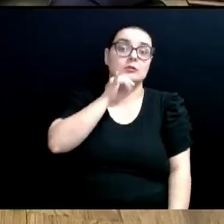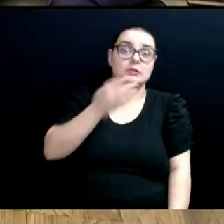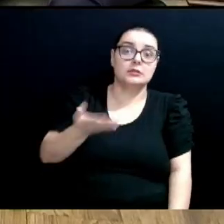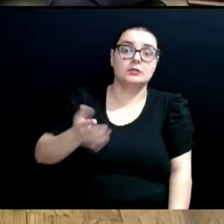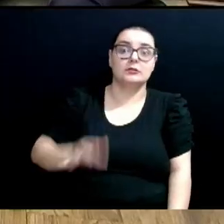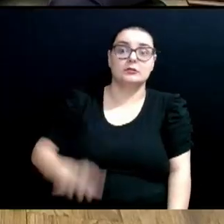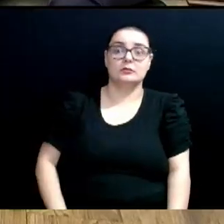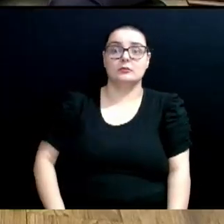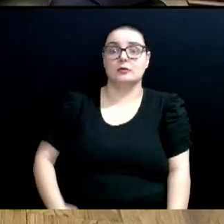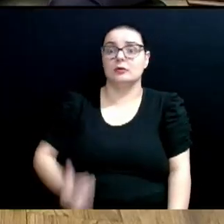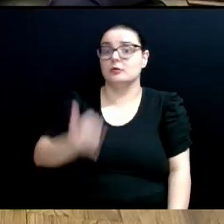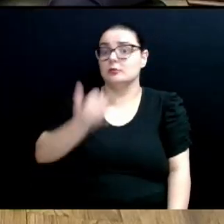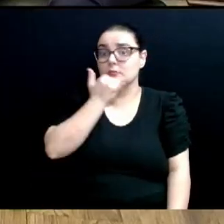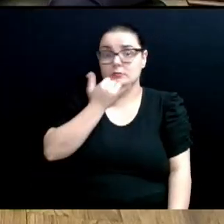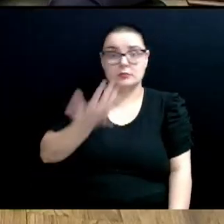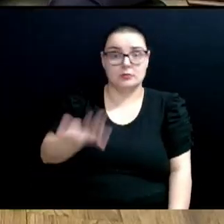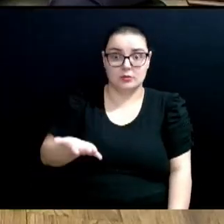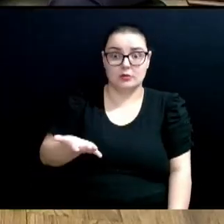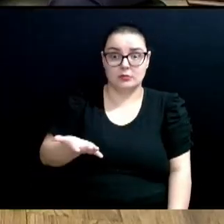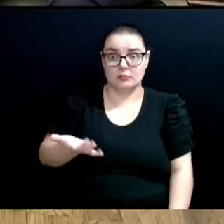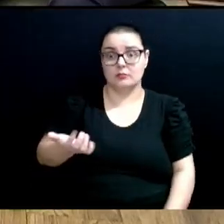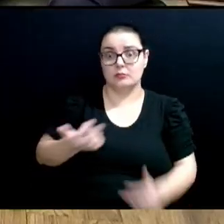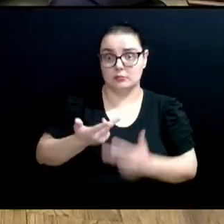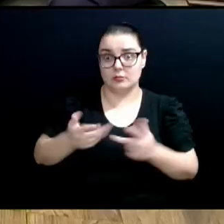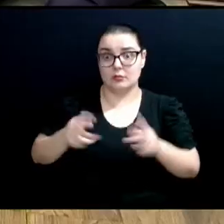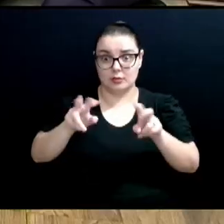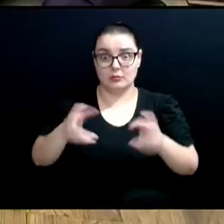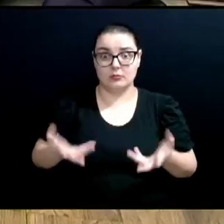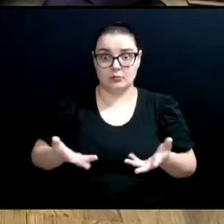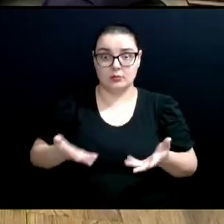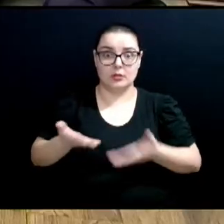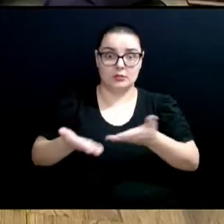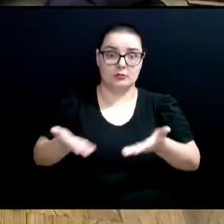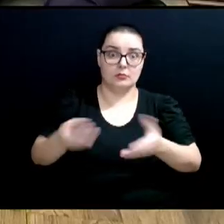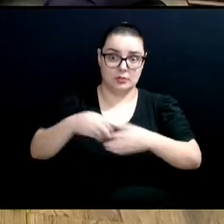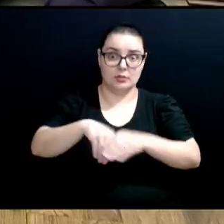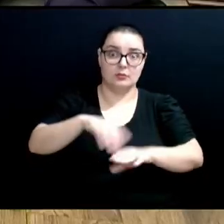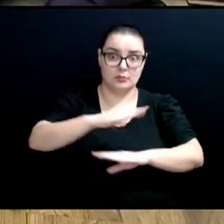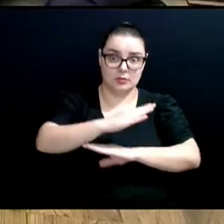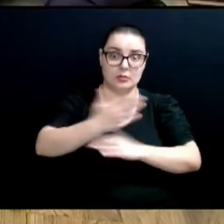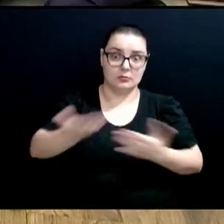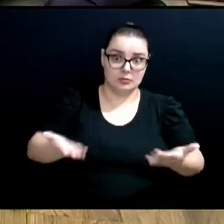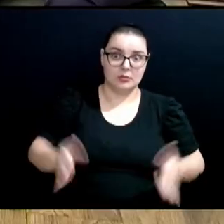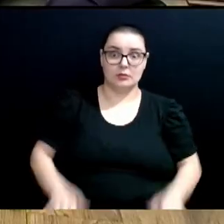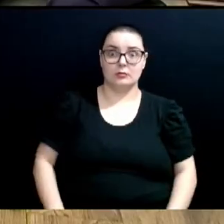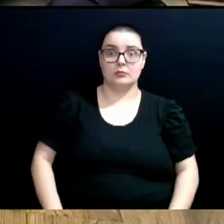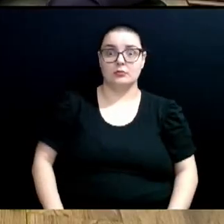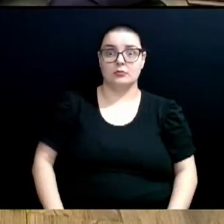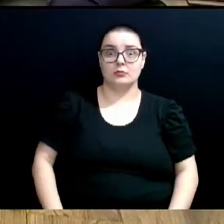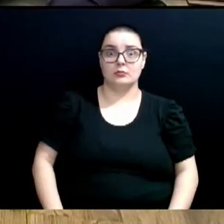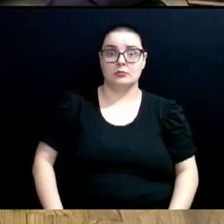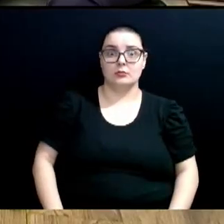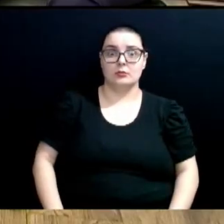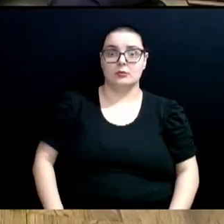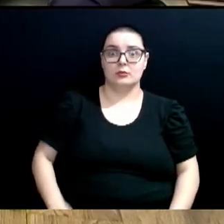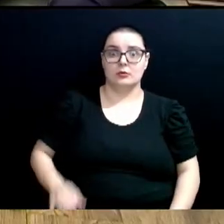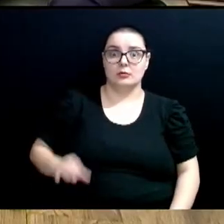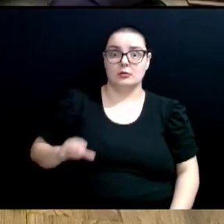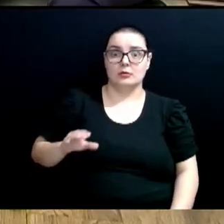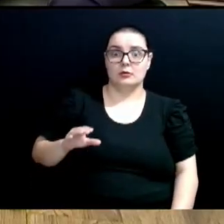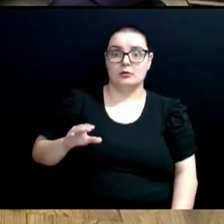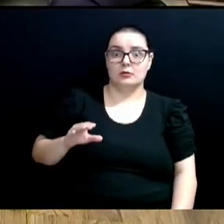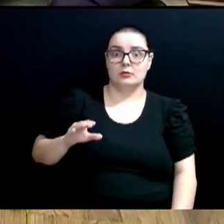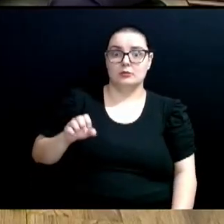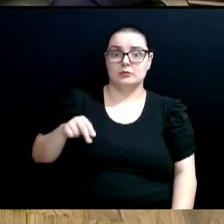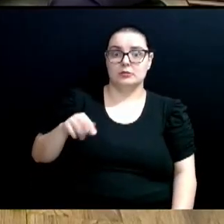dar um exemplo de algo que é um tema que eu tenho tratado aqui na Câmara, que é a questão dos cinturões de segurança. A gente, não sei, acho que a gente já fez até um